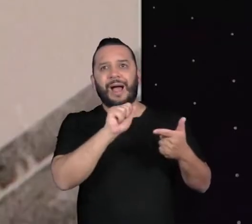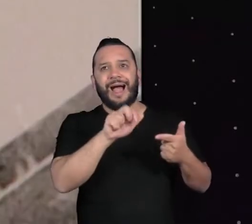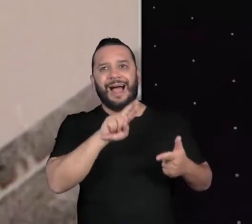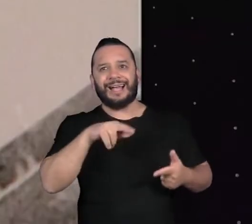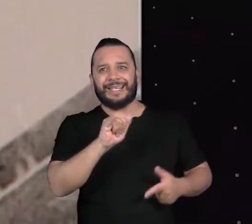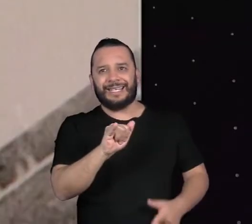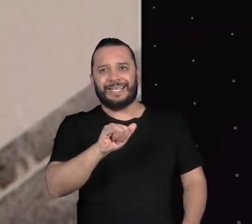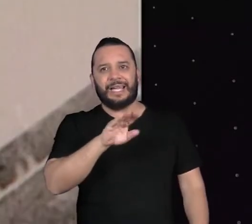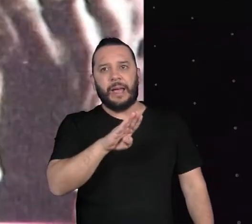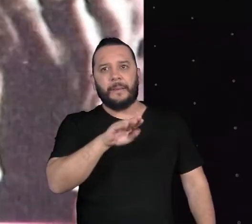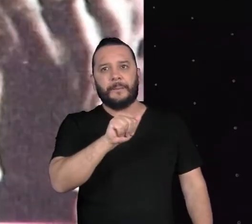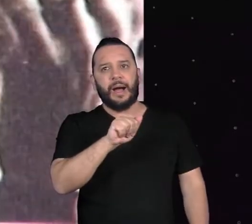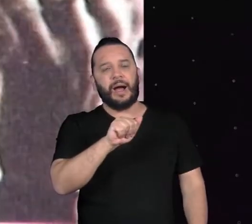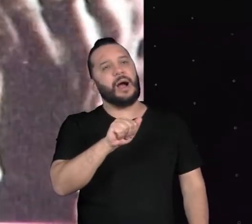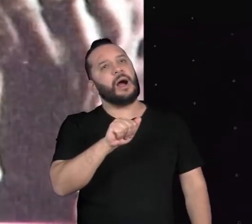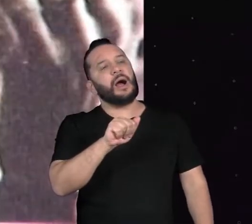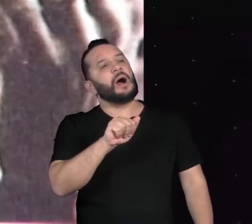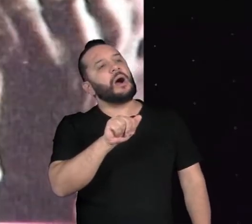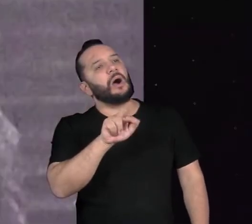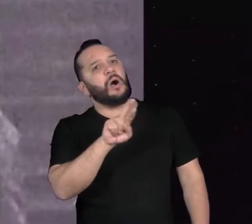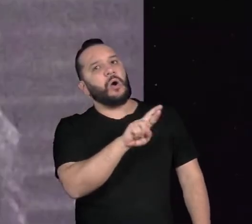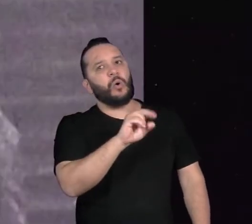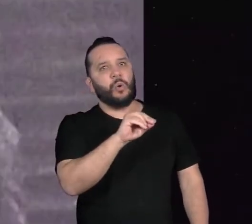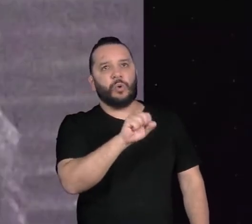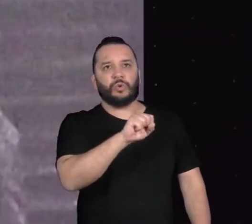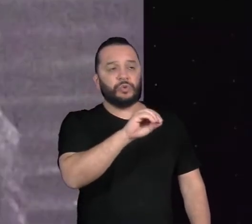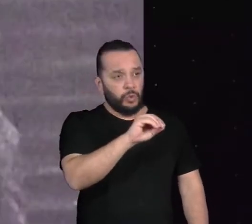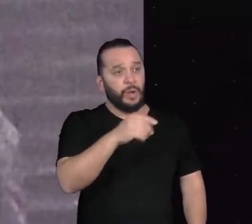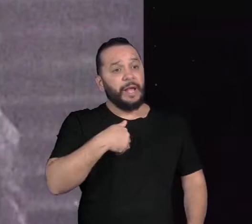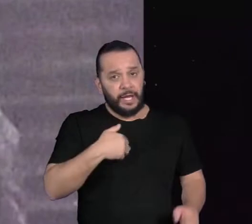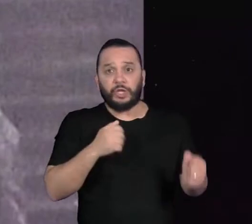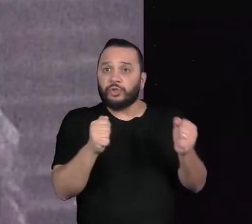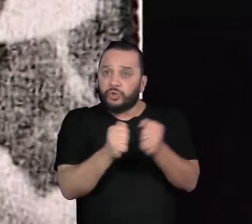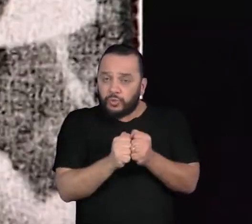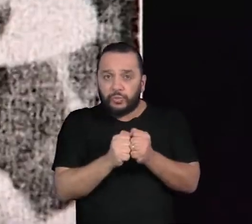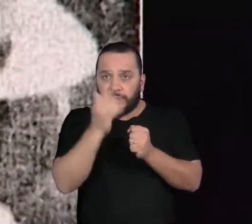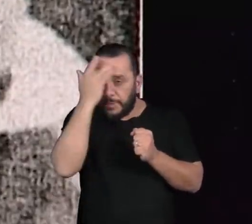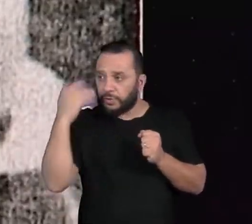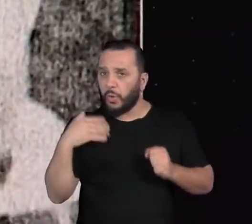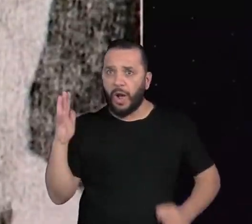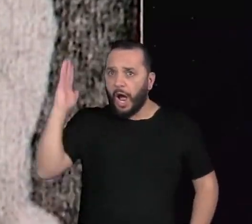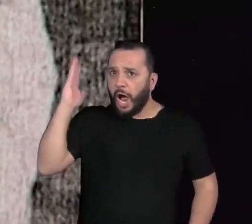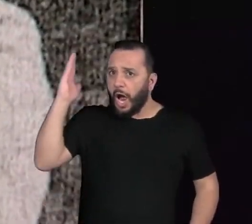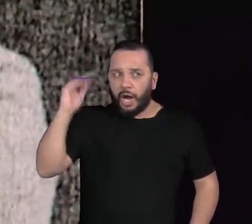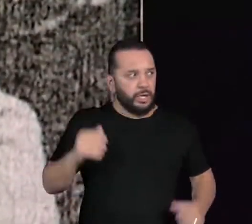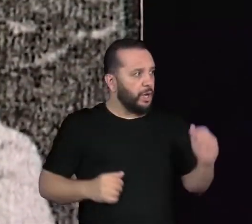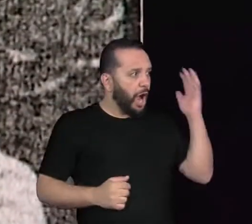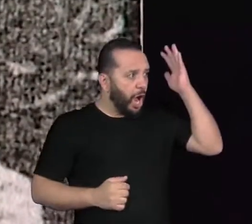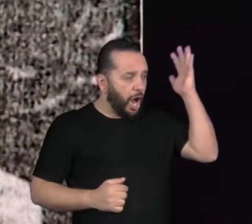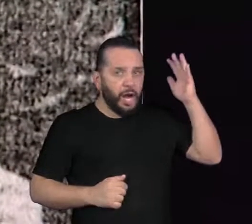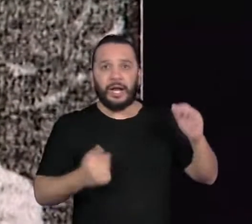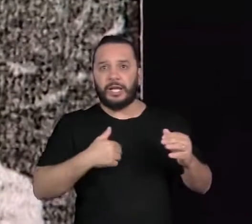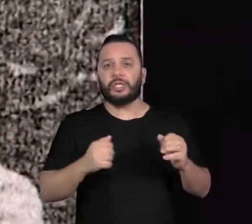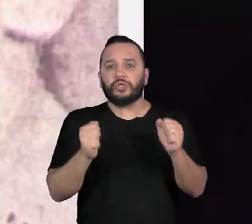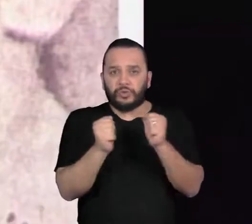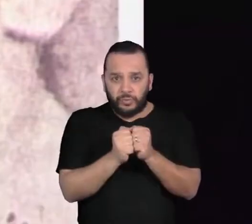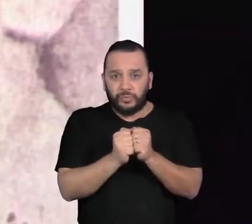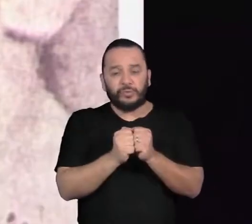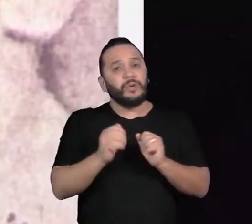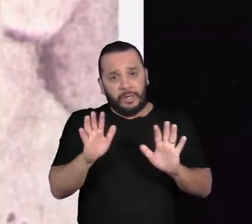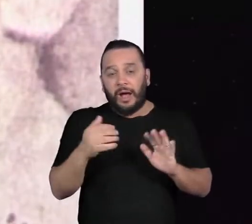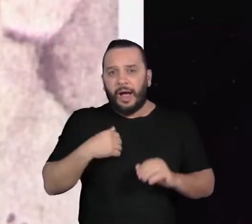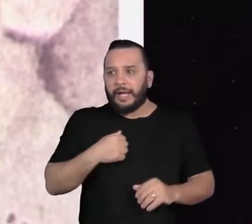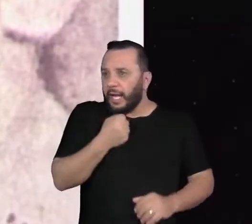Ele se posicionava no meio do torcedor, no meio da torcida. Na hora do gol, a torcida gritava, a